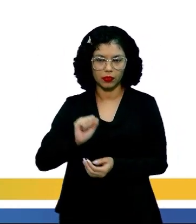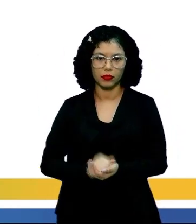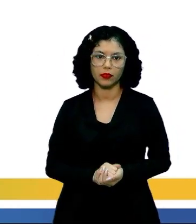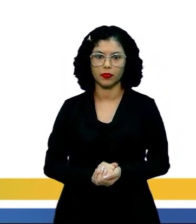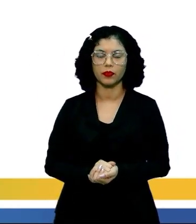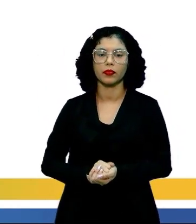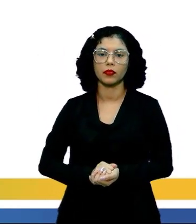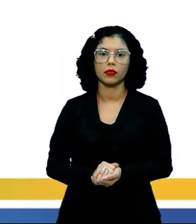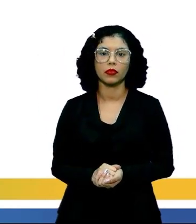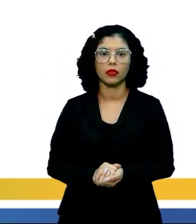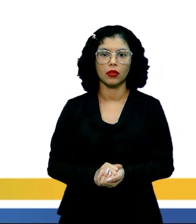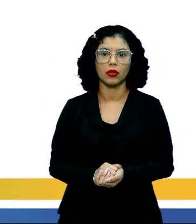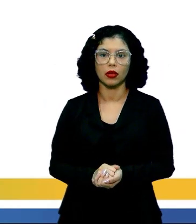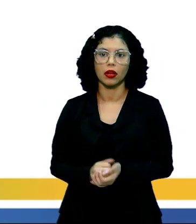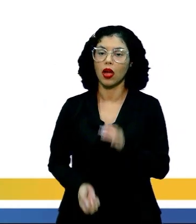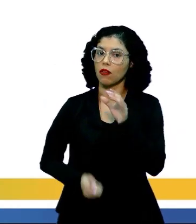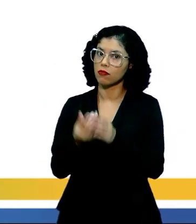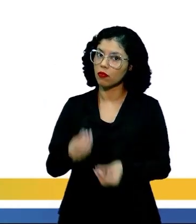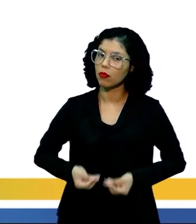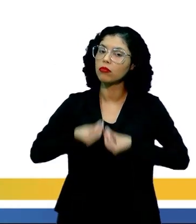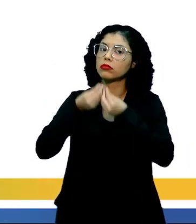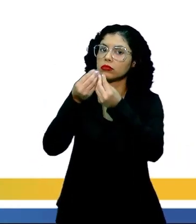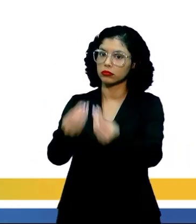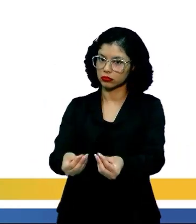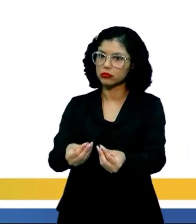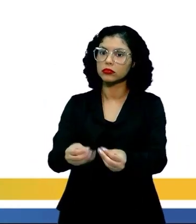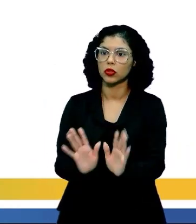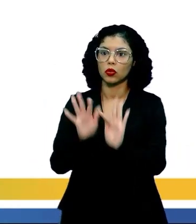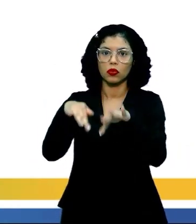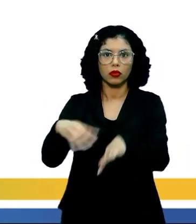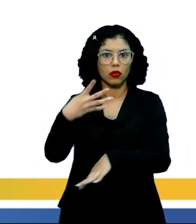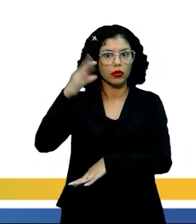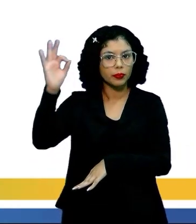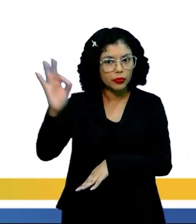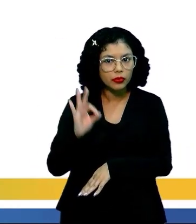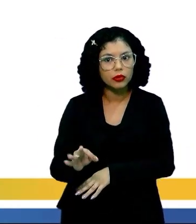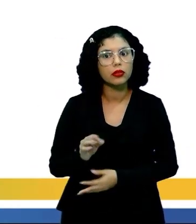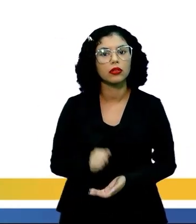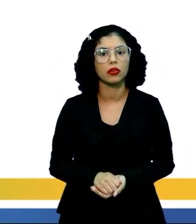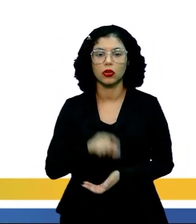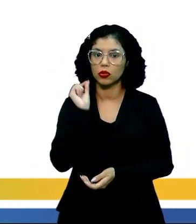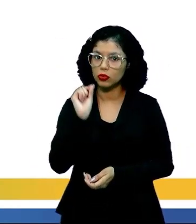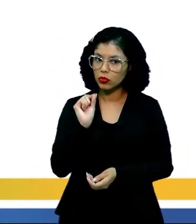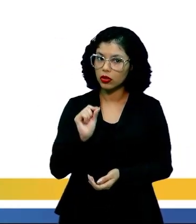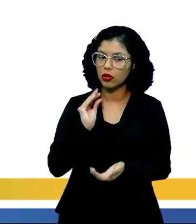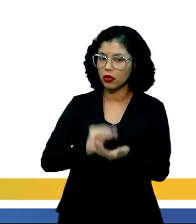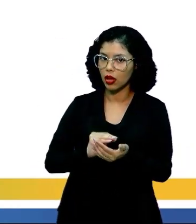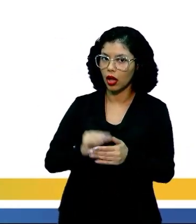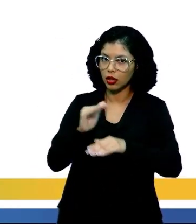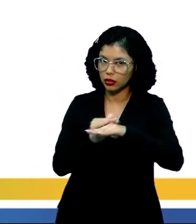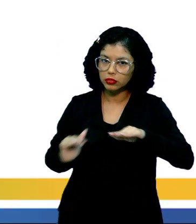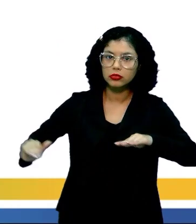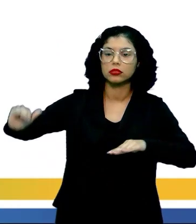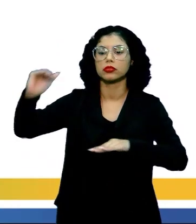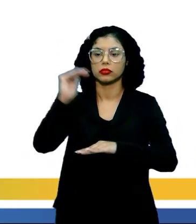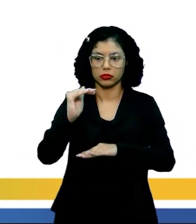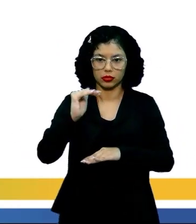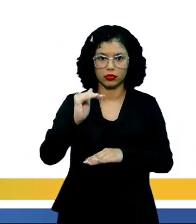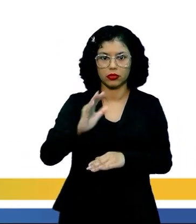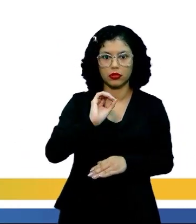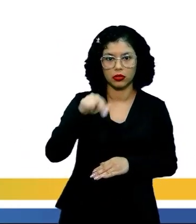Preste atenção, ó. Ela vai doar no final do ano 4% do que exceder a produção dela às